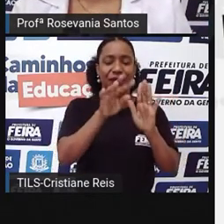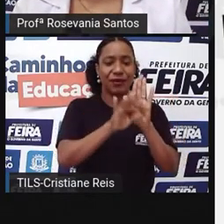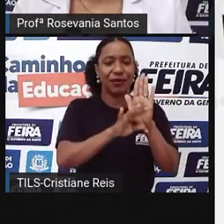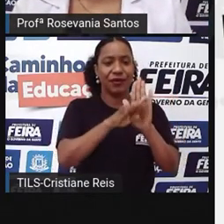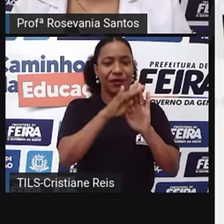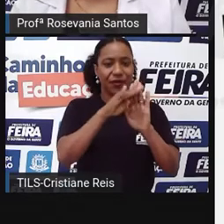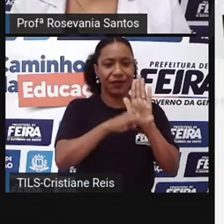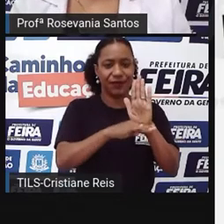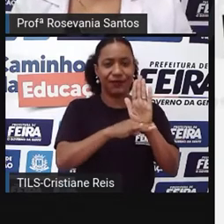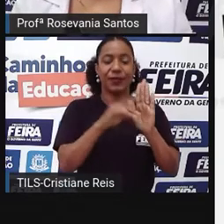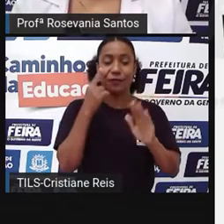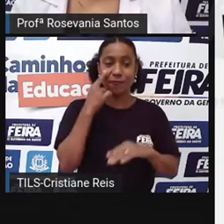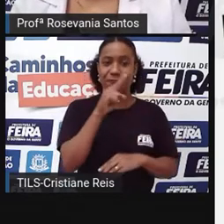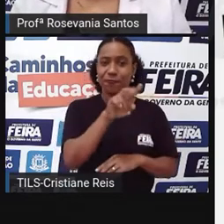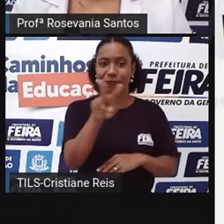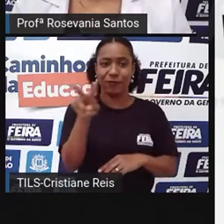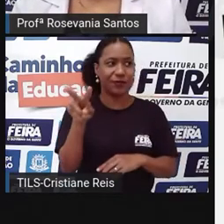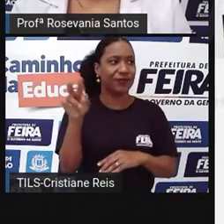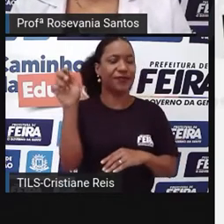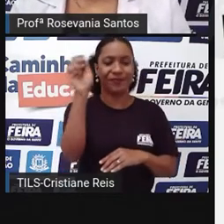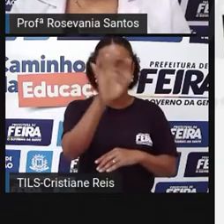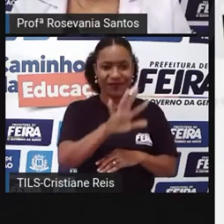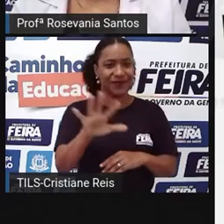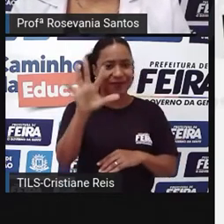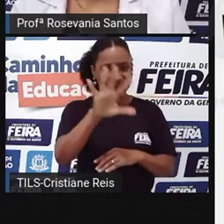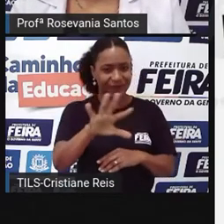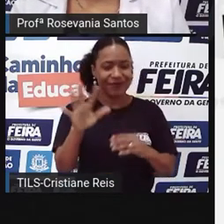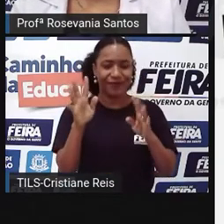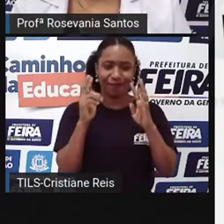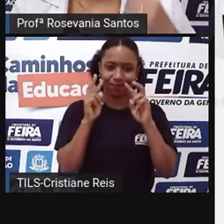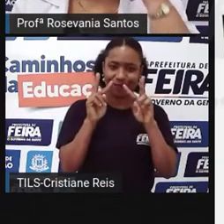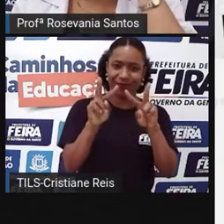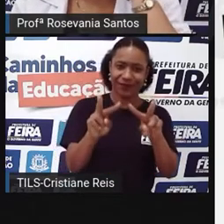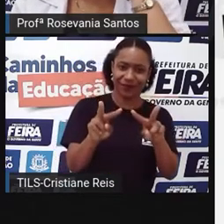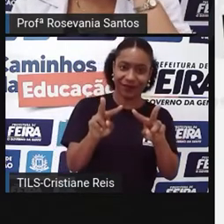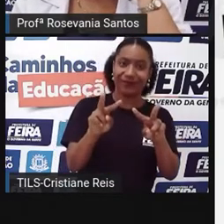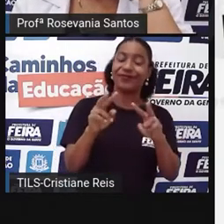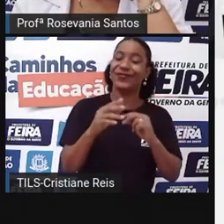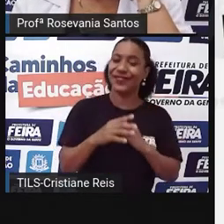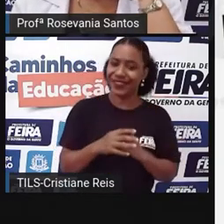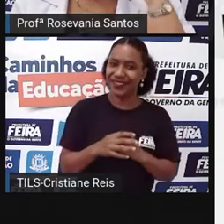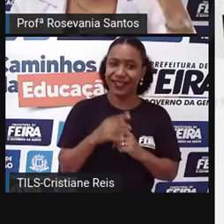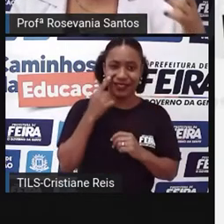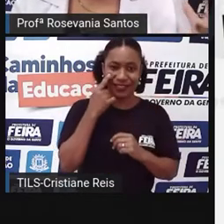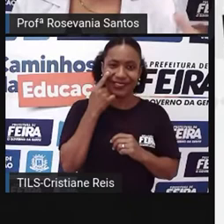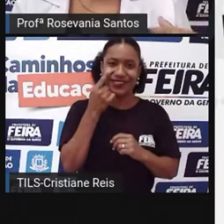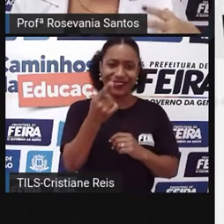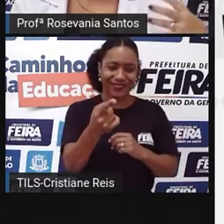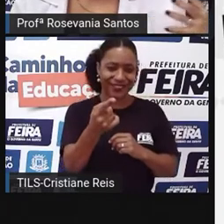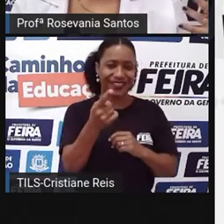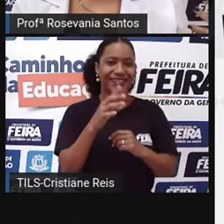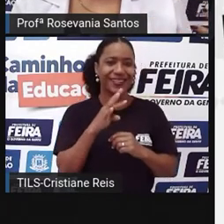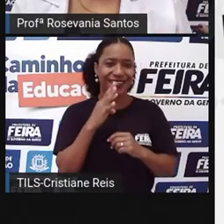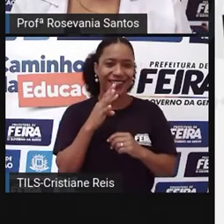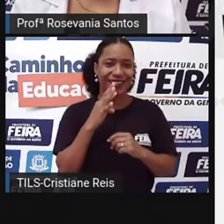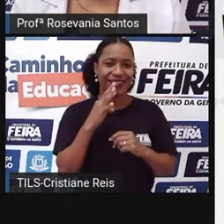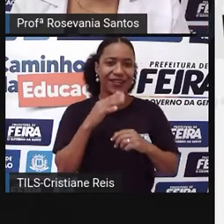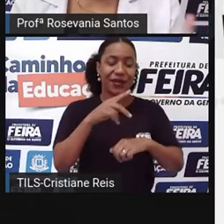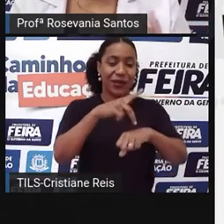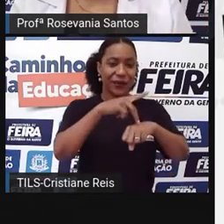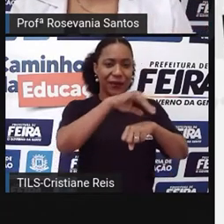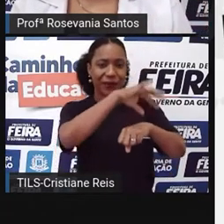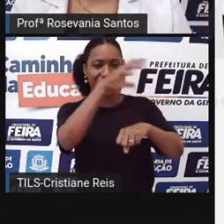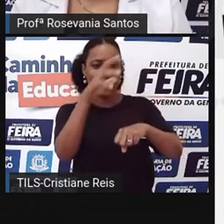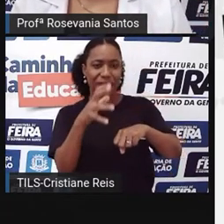imagens aí para a gente chamar a atenção, né, o nosso Pão de Açúcar tão, bora dizer assim, né, é